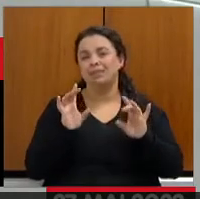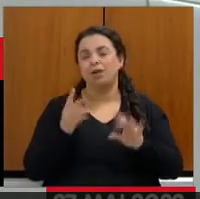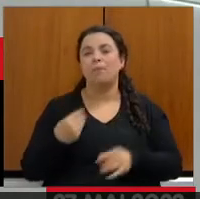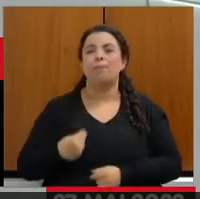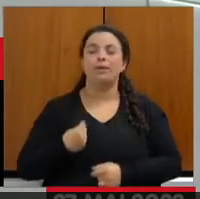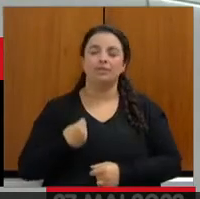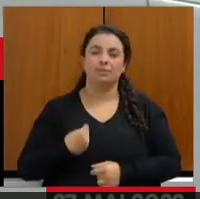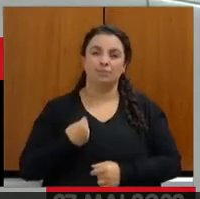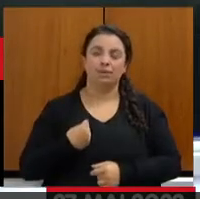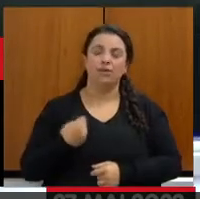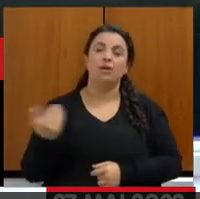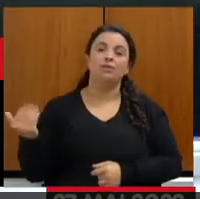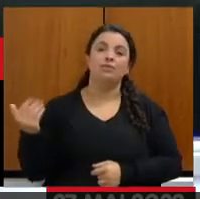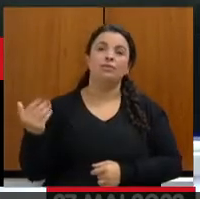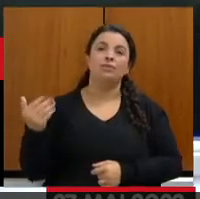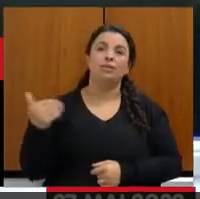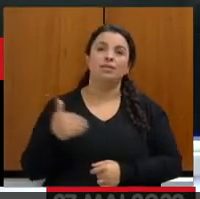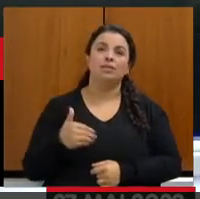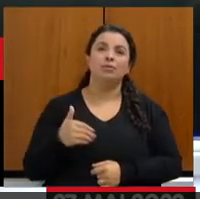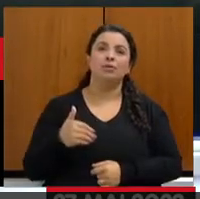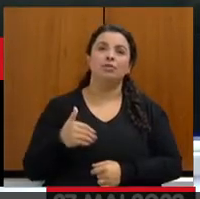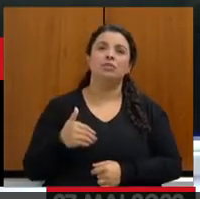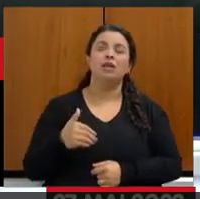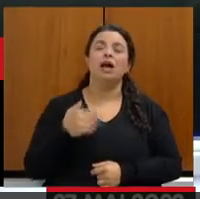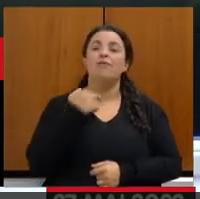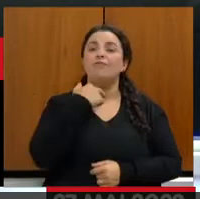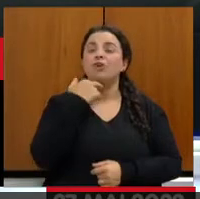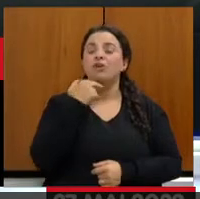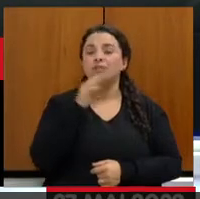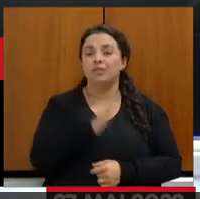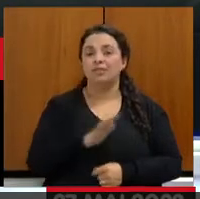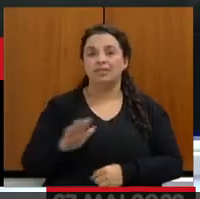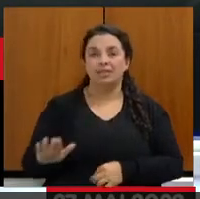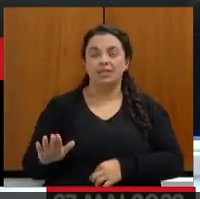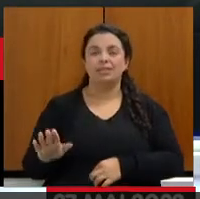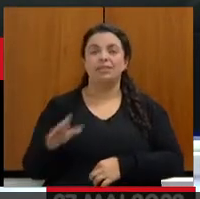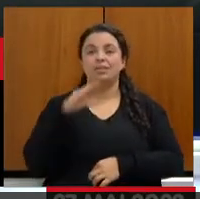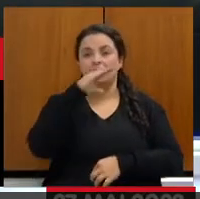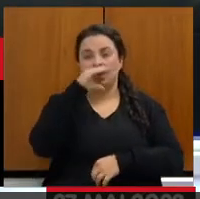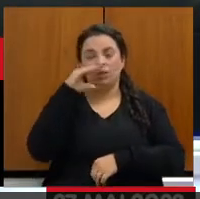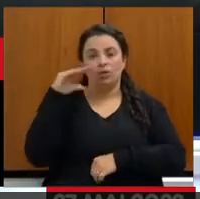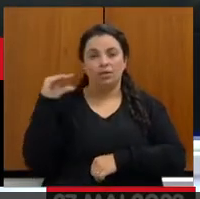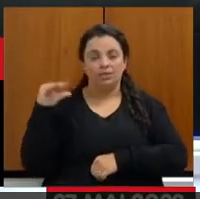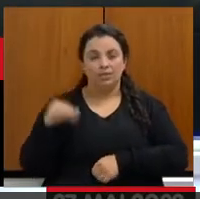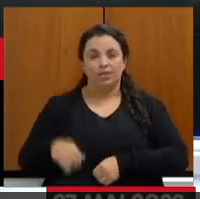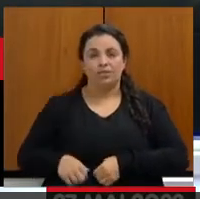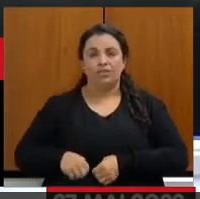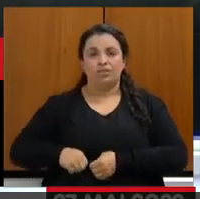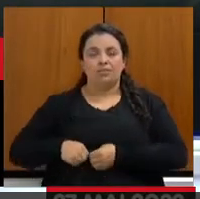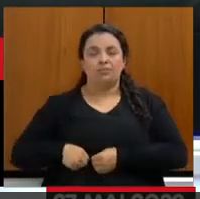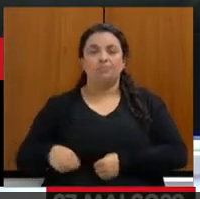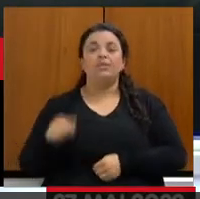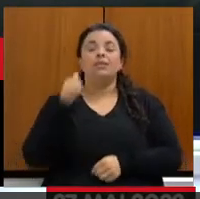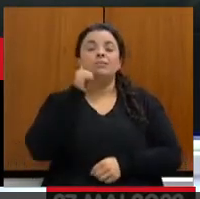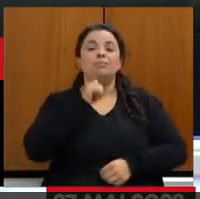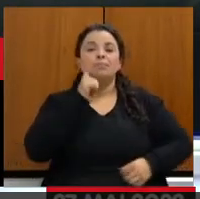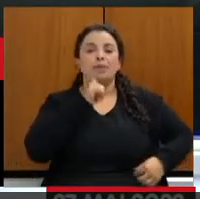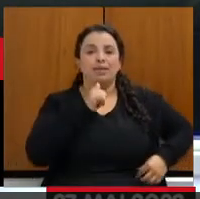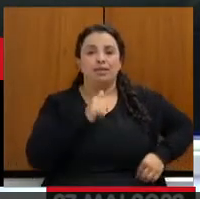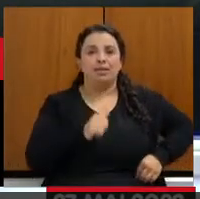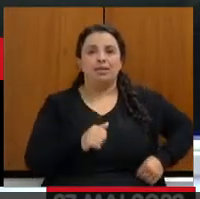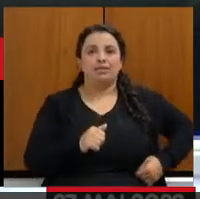trazendo aqui para nós a voz das crianças e adolescentes das nossas meninas